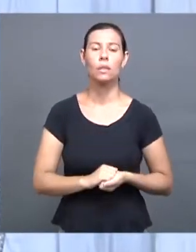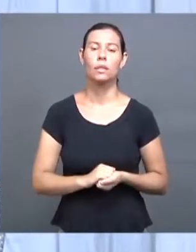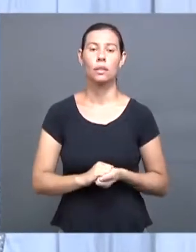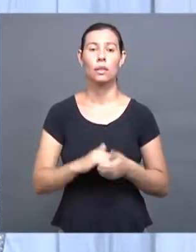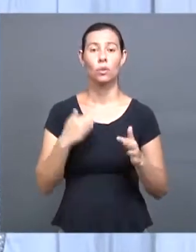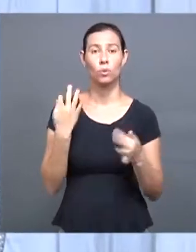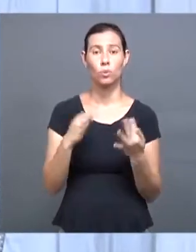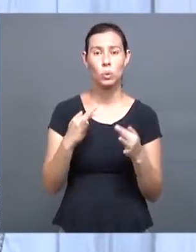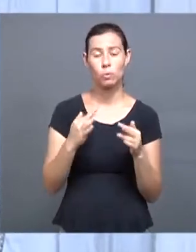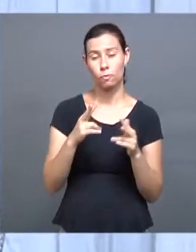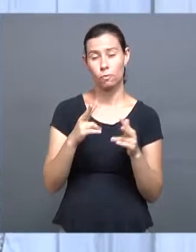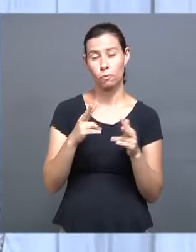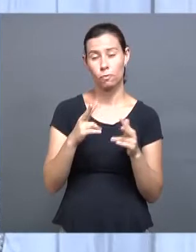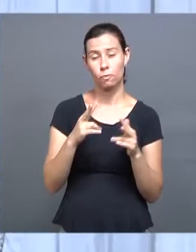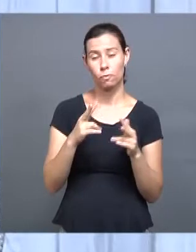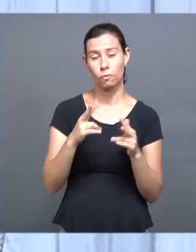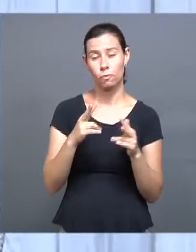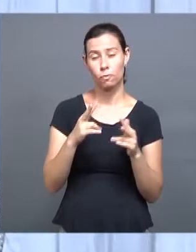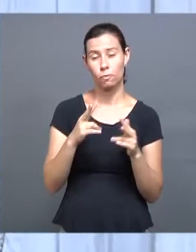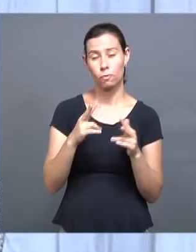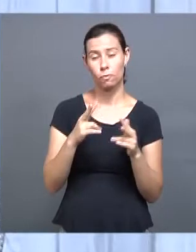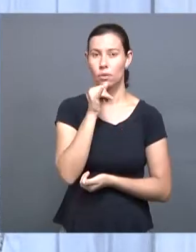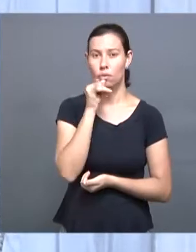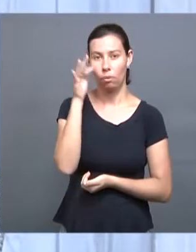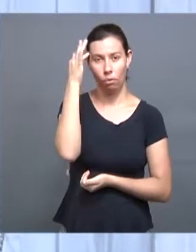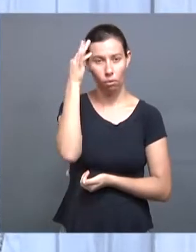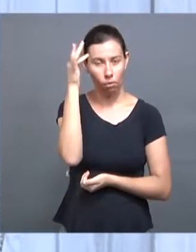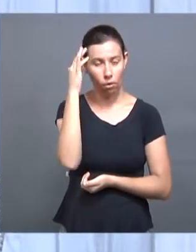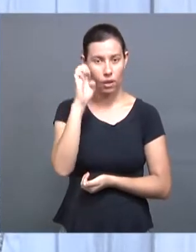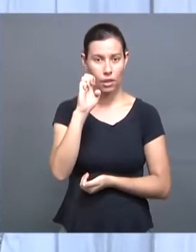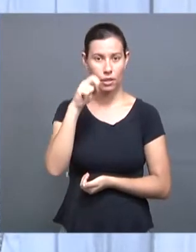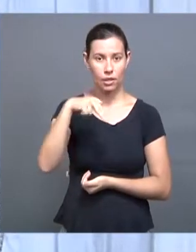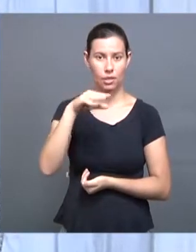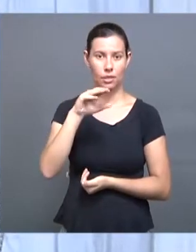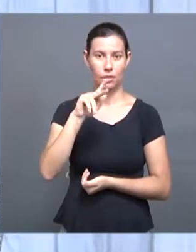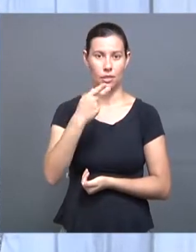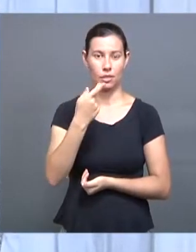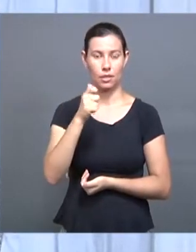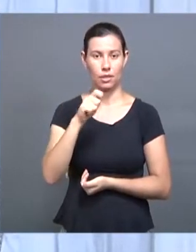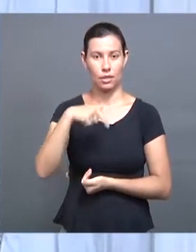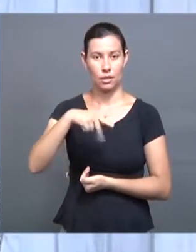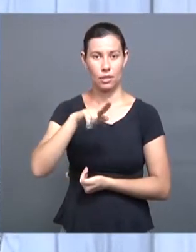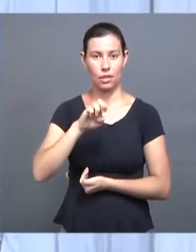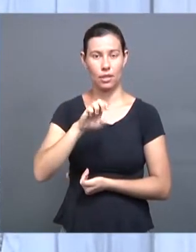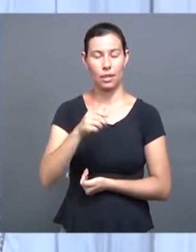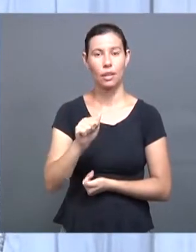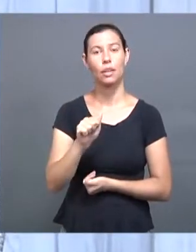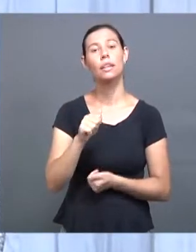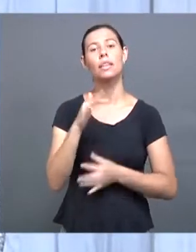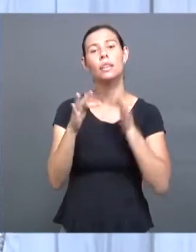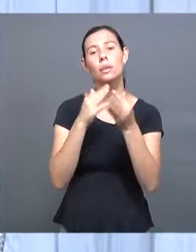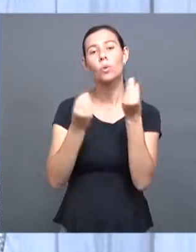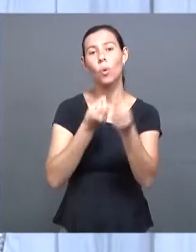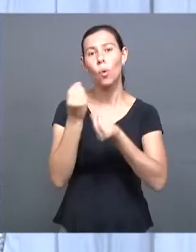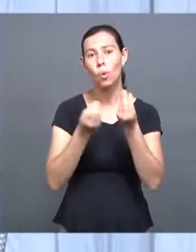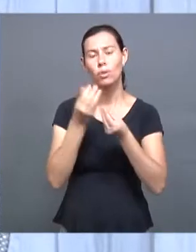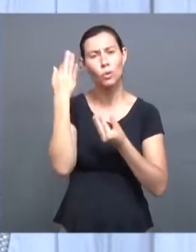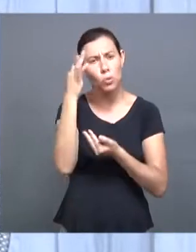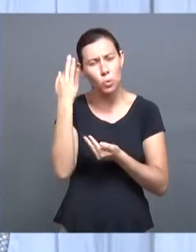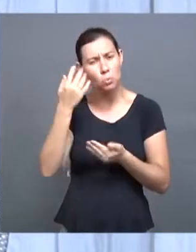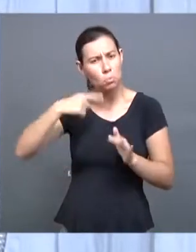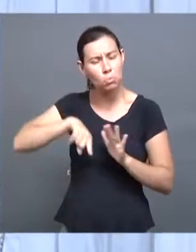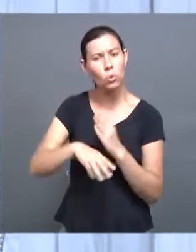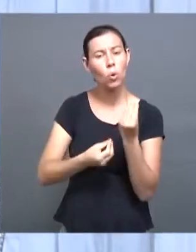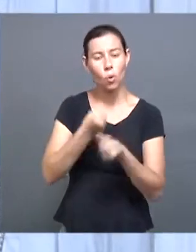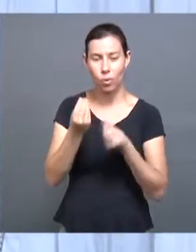a dor é intensa, por exemplo, como é o tratamento? Existe dor de cabeça crônica? Ficou interessado